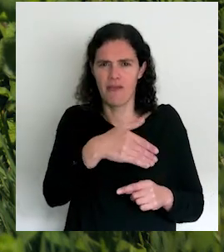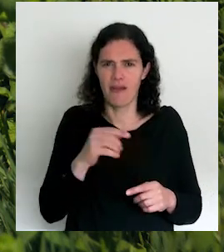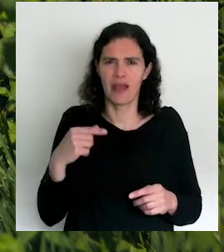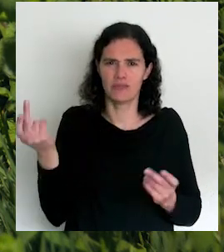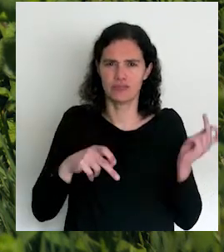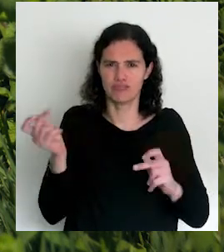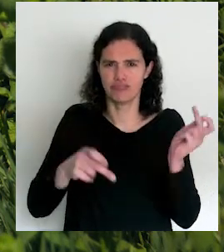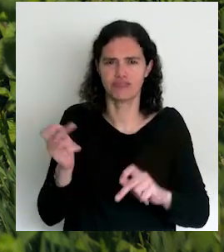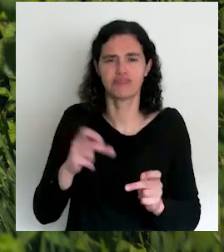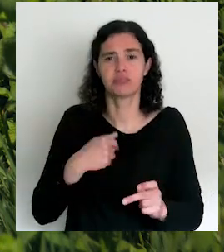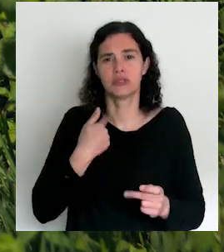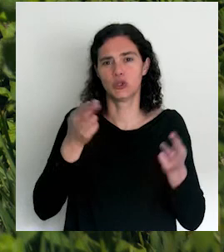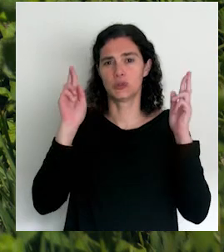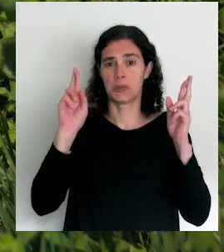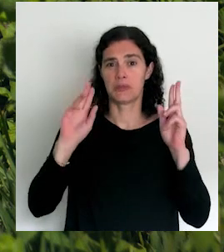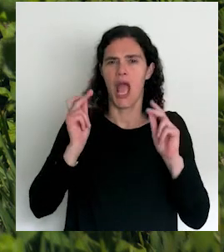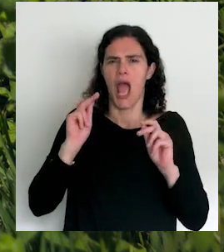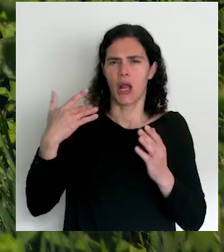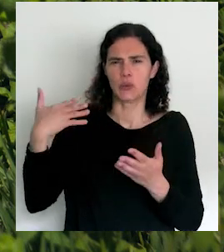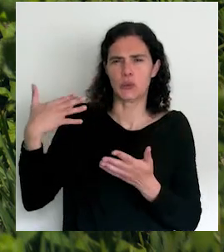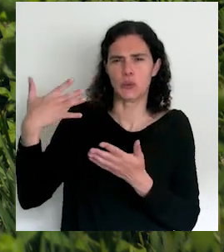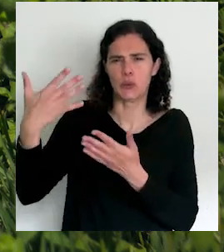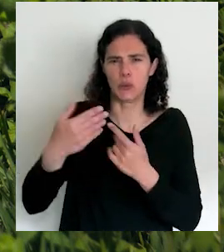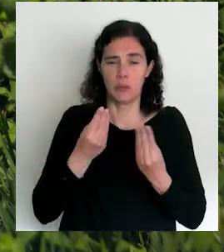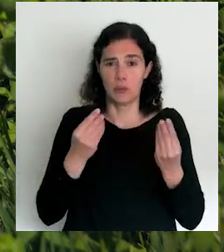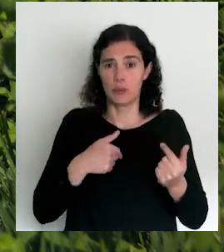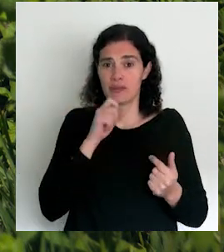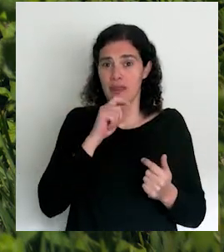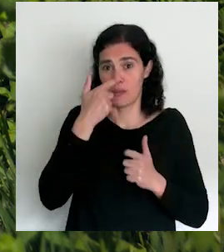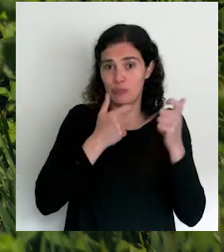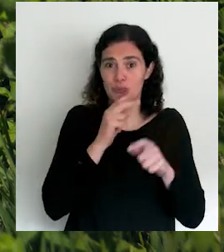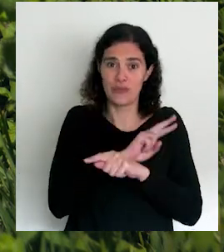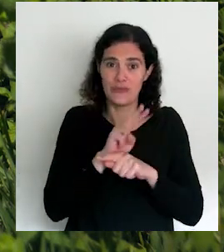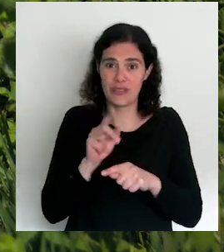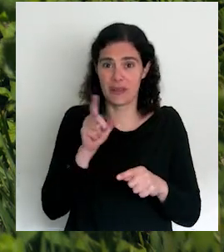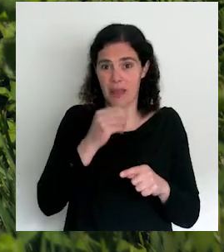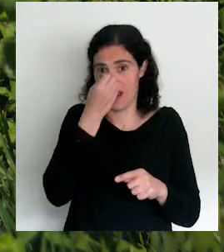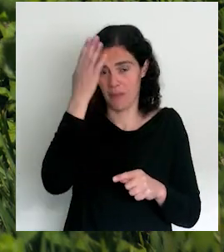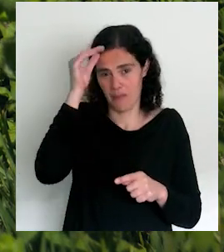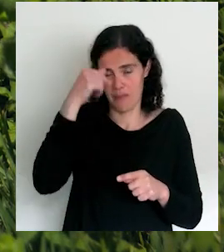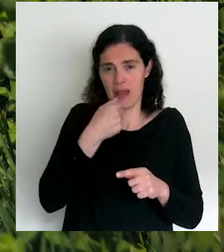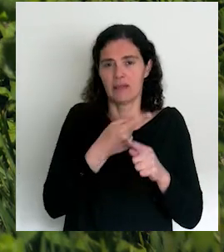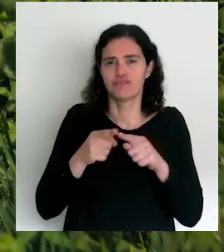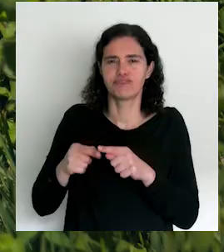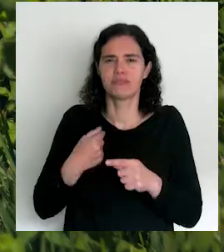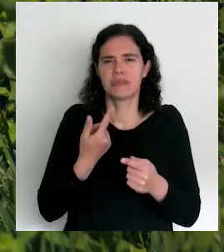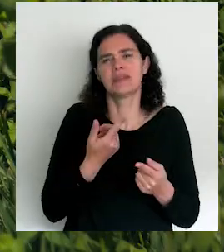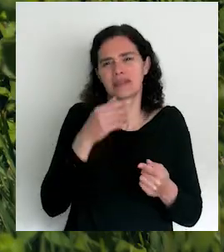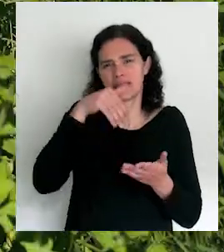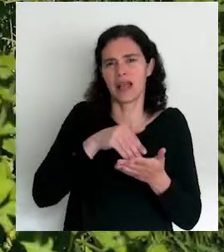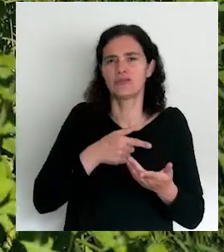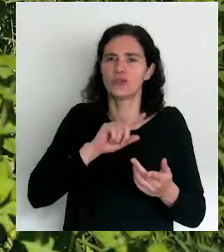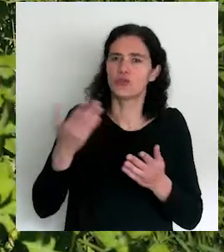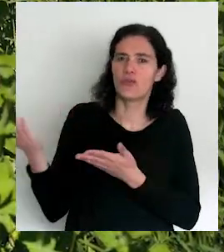naturalmente por muitas outras espécies e esperemos que estejam aqui durante muitas décadas a fazer as delícias dos visitantes e da biodiversidade de